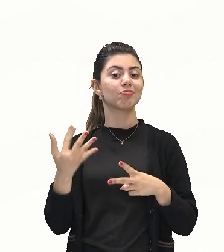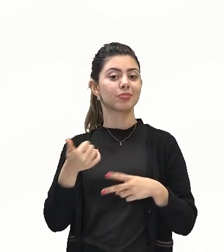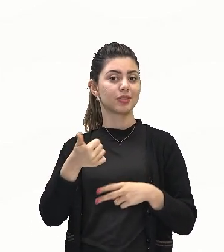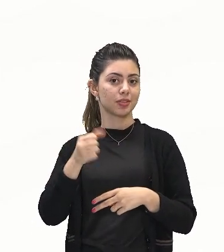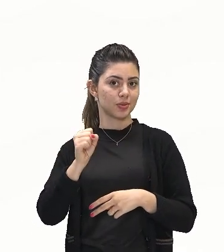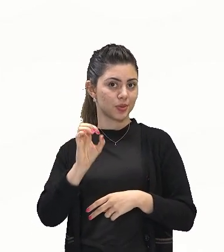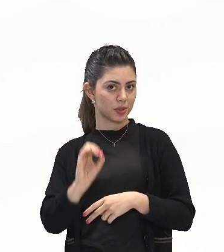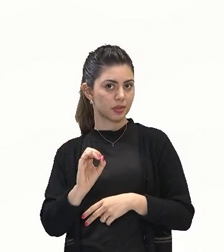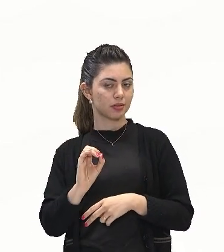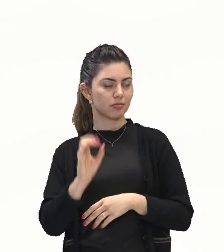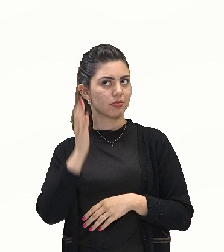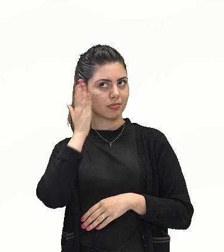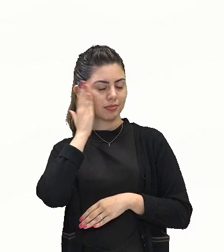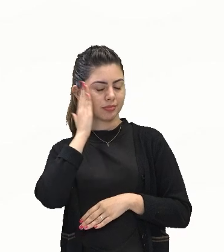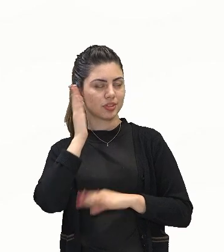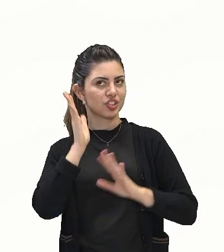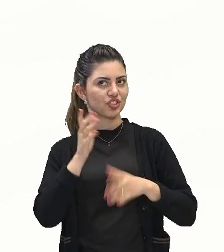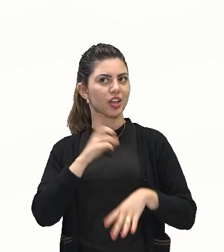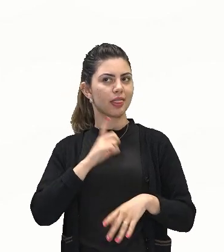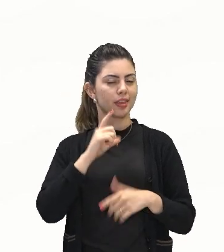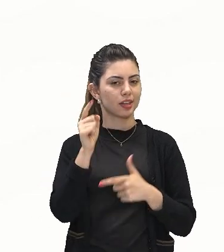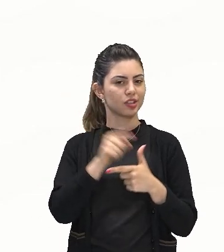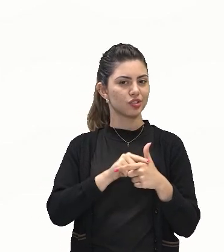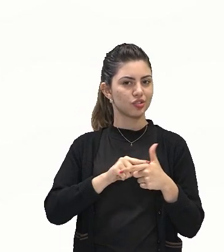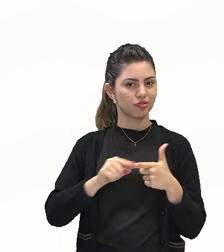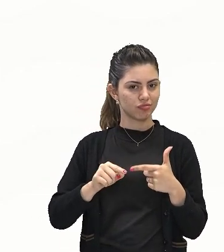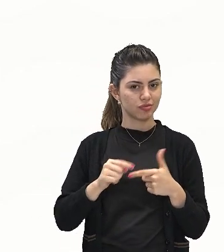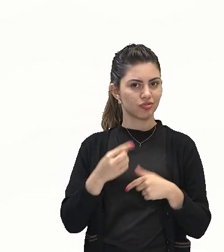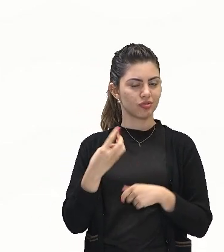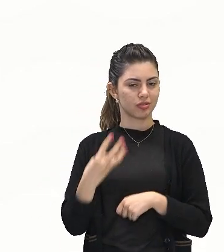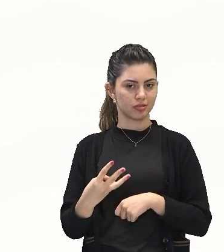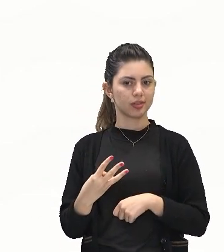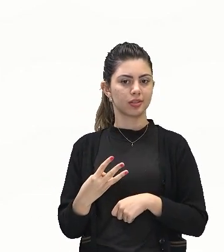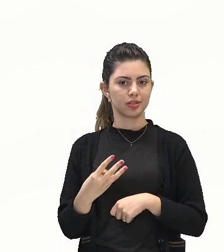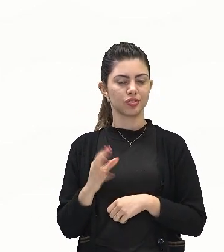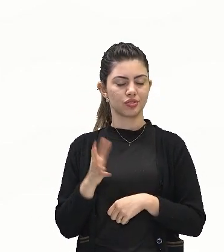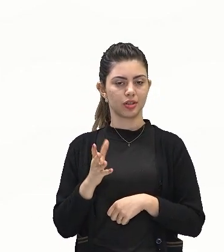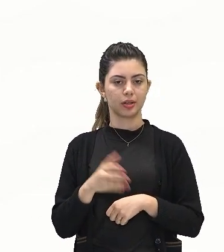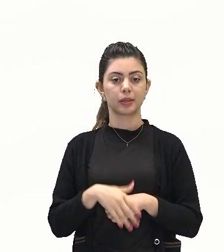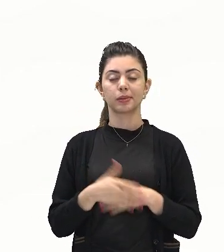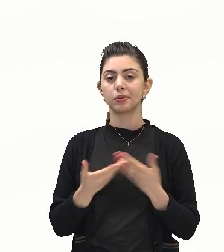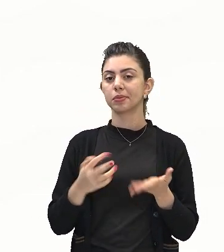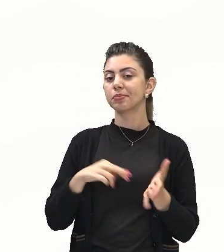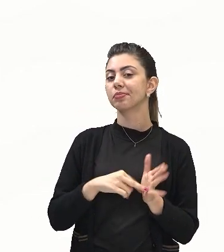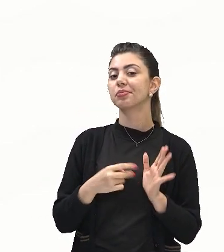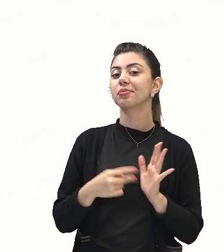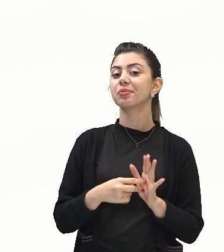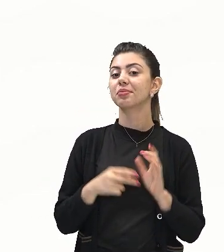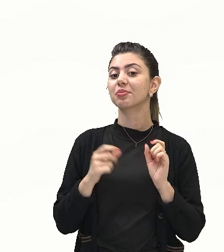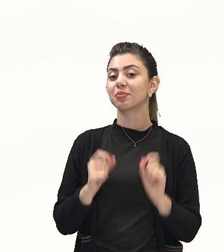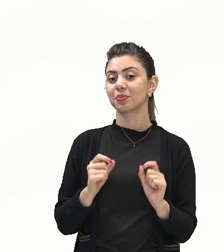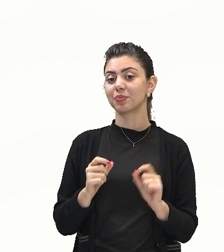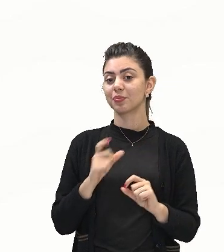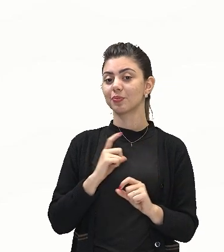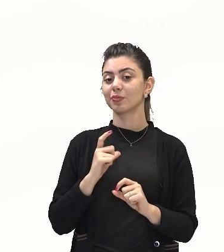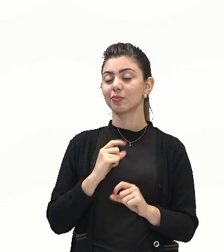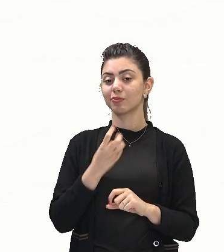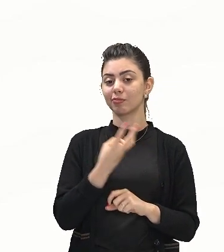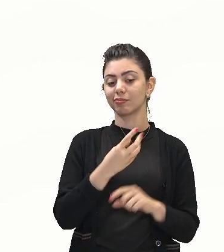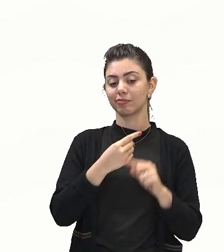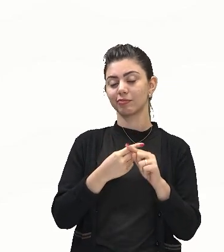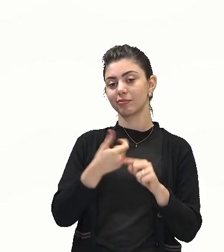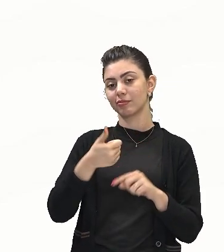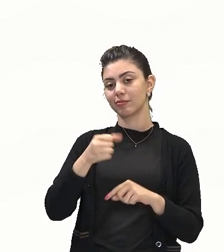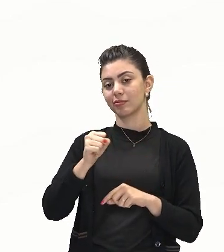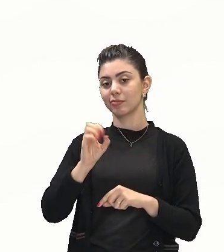180. Como eu dividi em 3, ok? Significa que eu vou ter 3